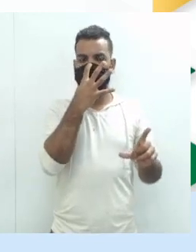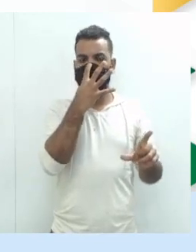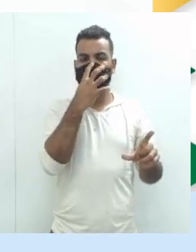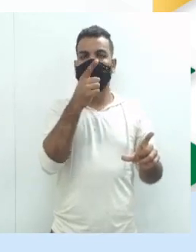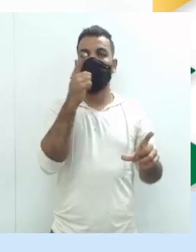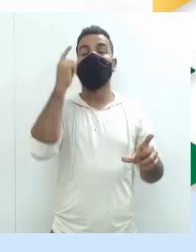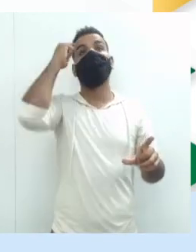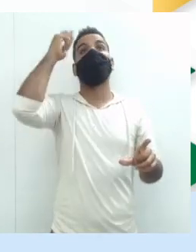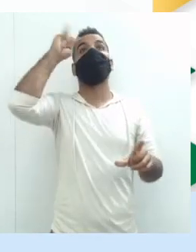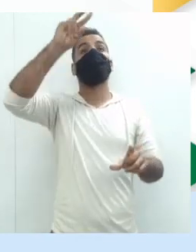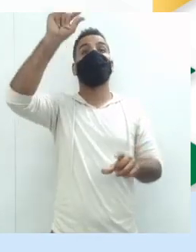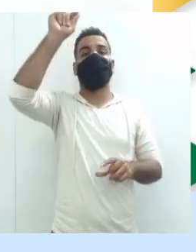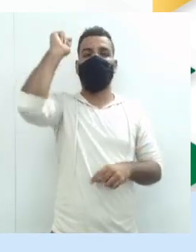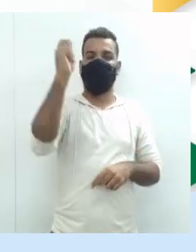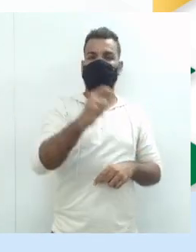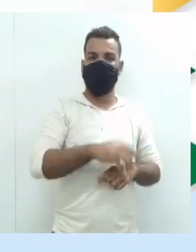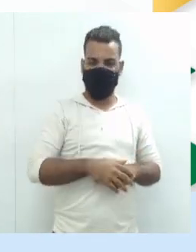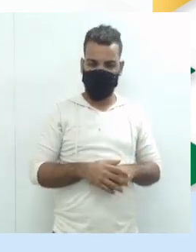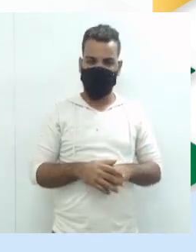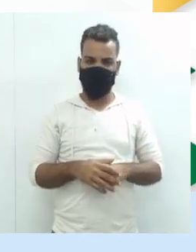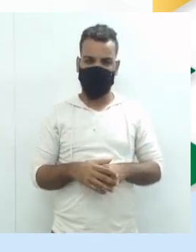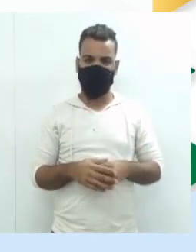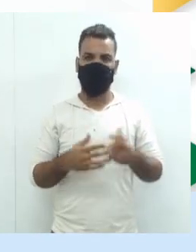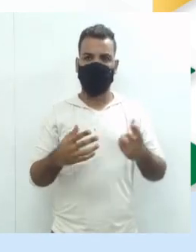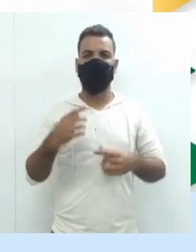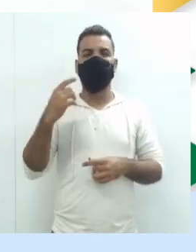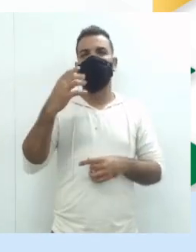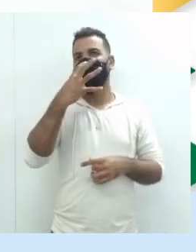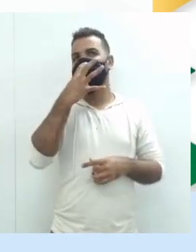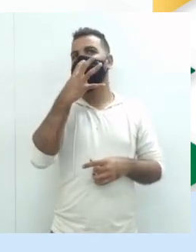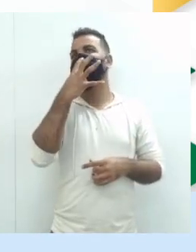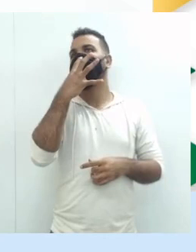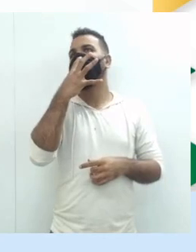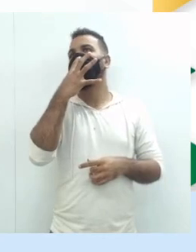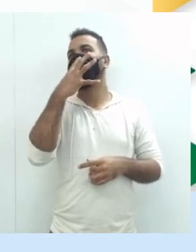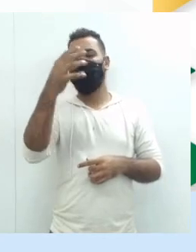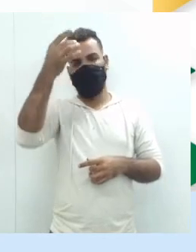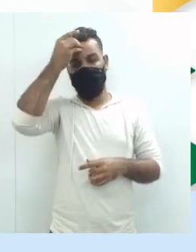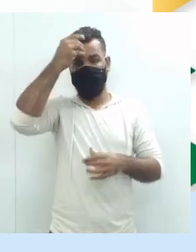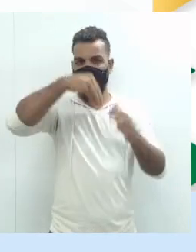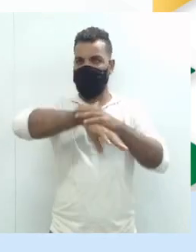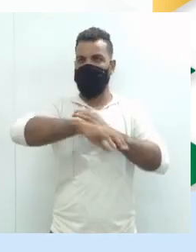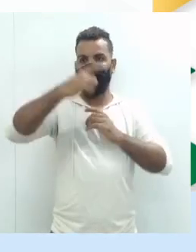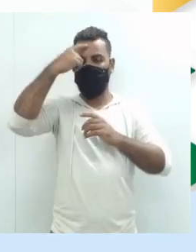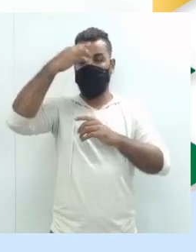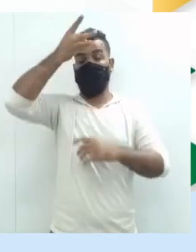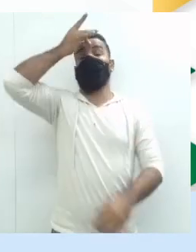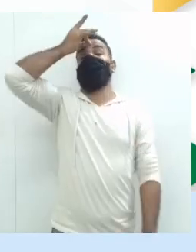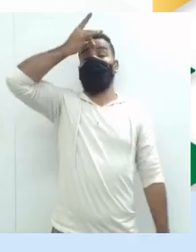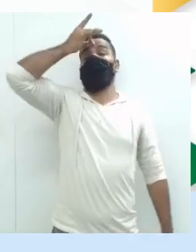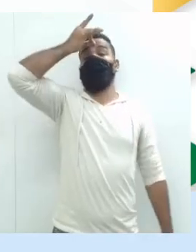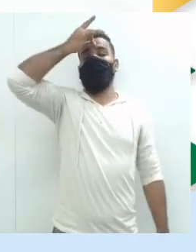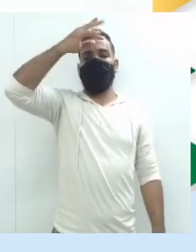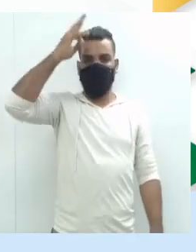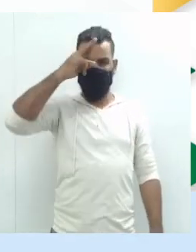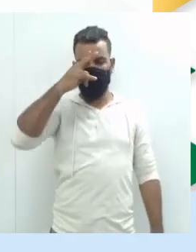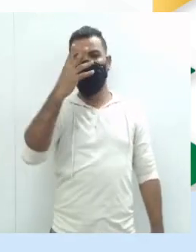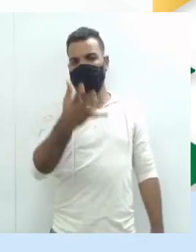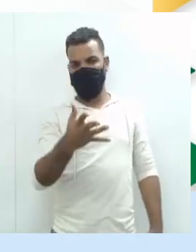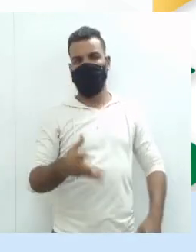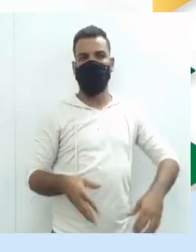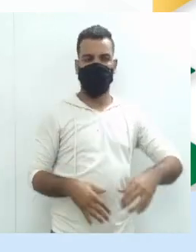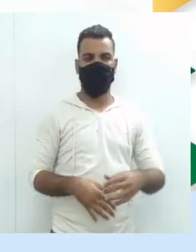associa a marca, né? Você associa aquele produto, né? Aquela vinheta que fica na nossa cabeça para lembrar do produto. Isso é uma